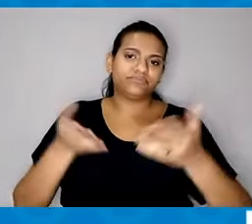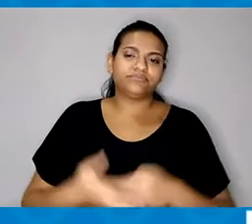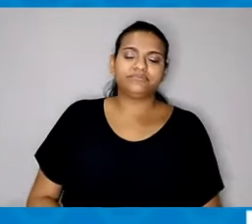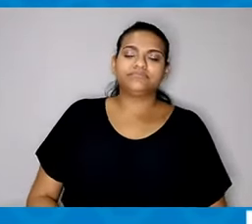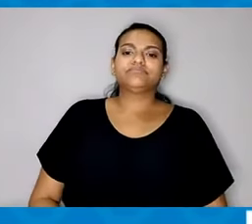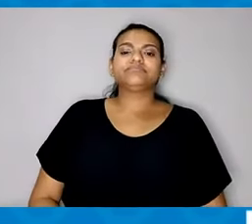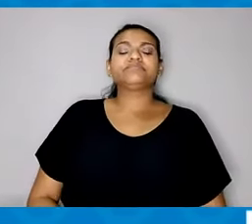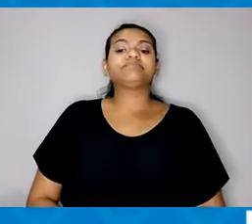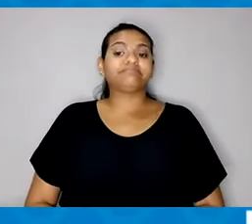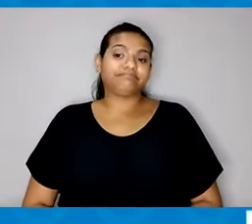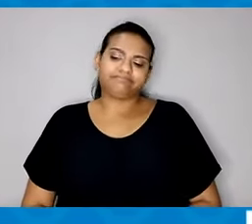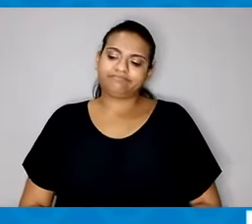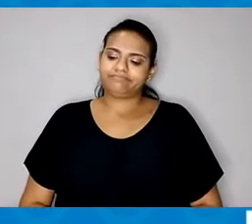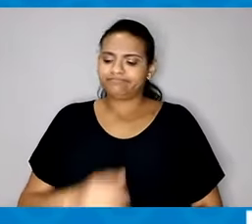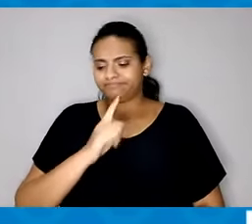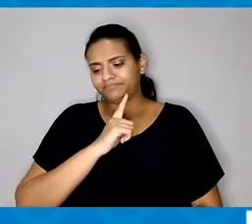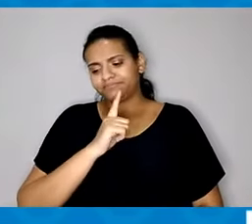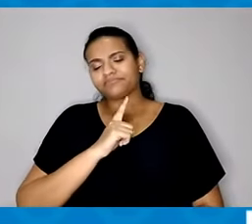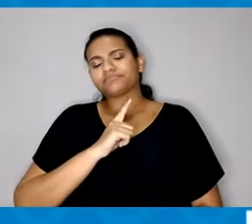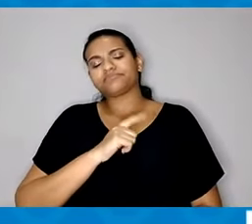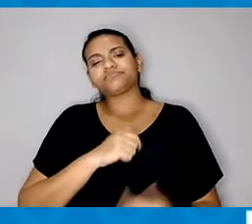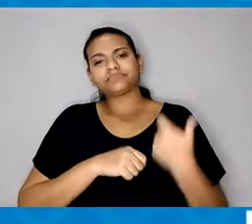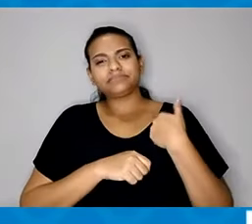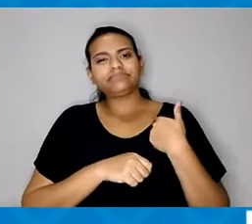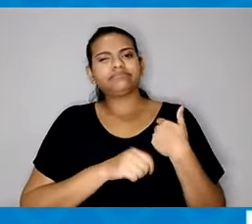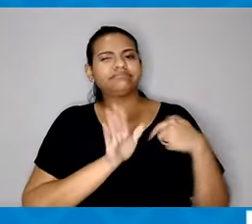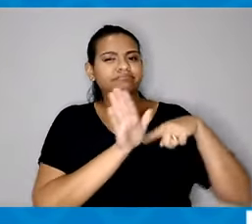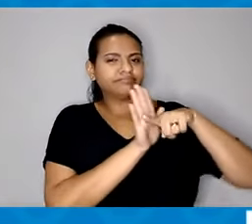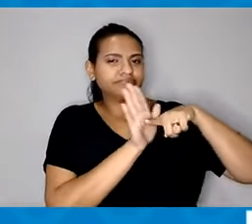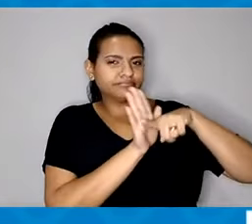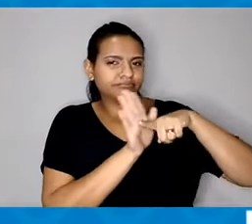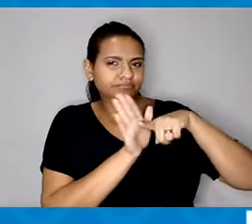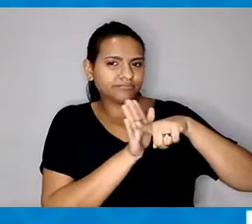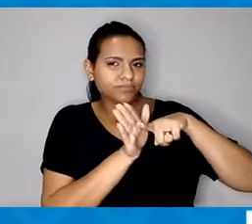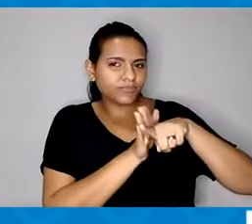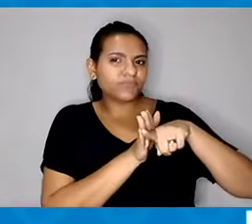dentre todas essas dimensões que eu procurei, é claro,